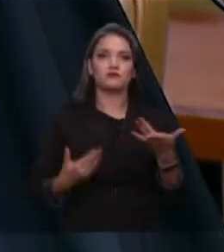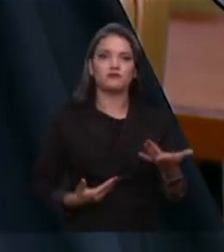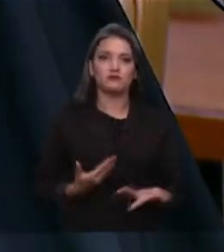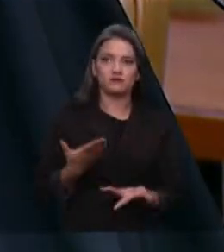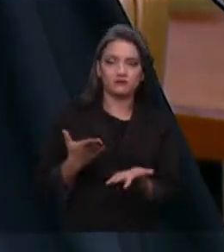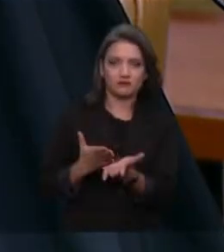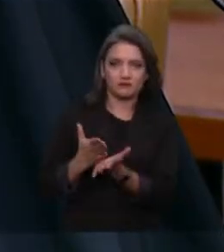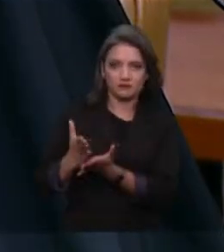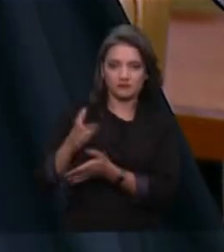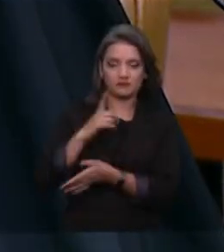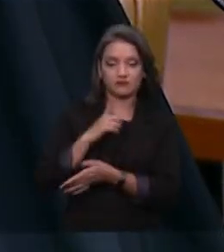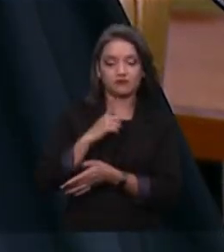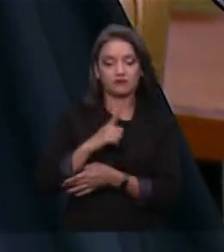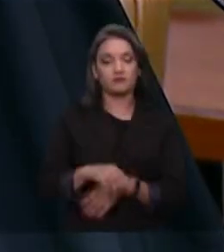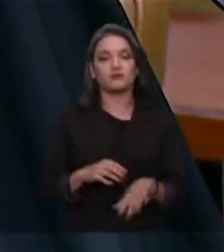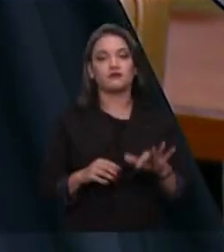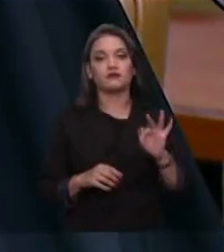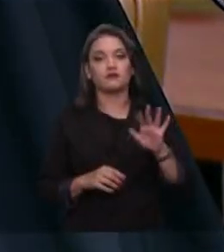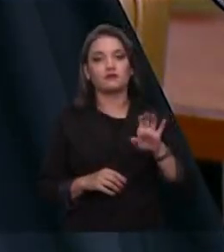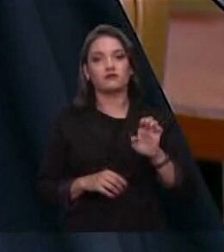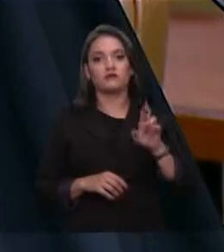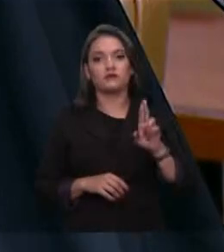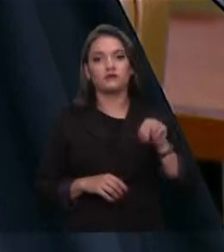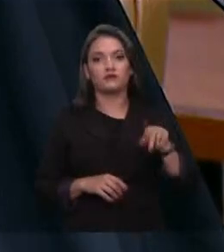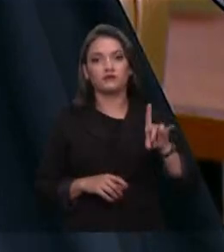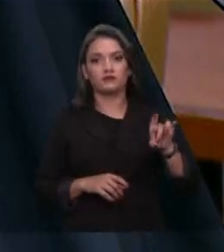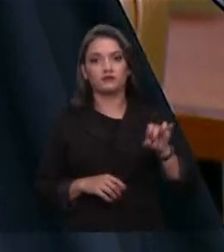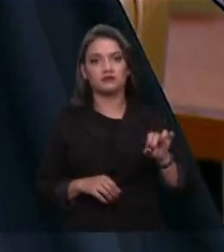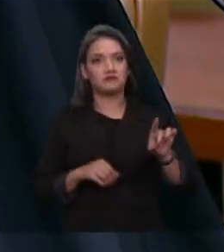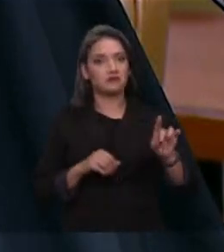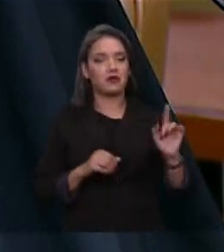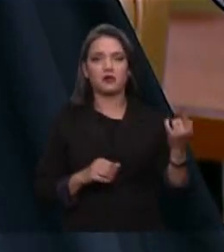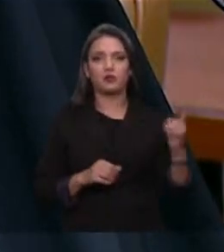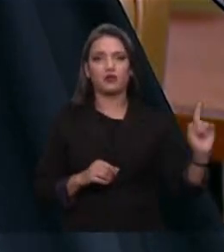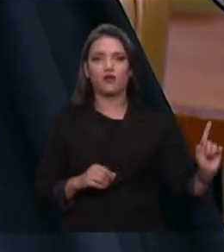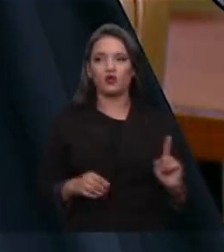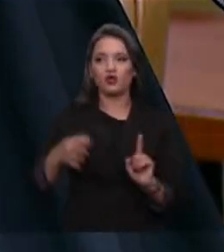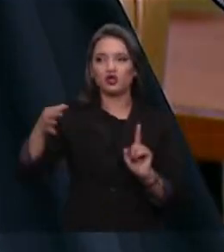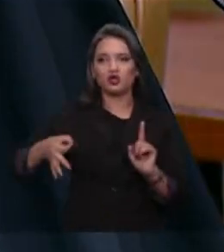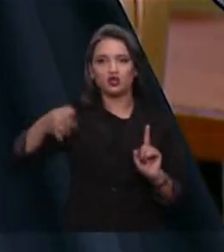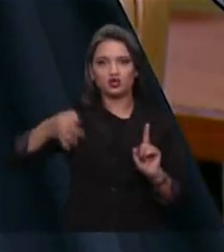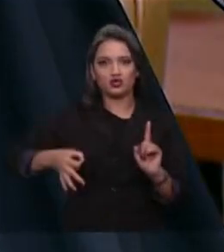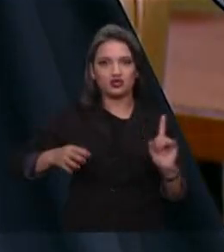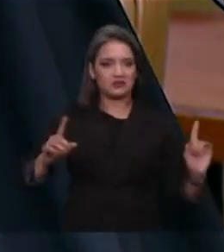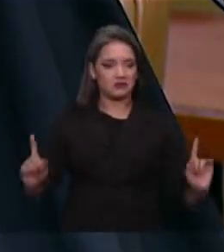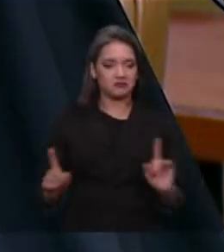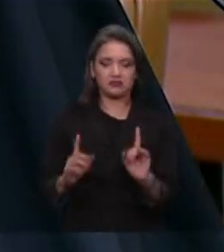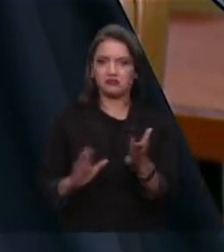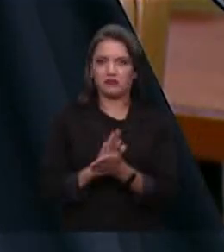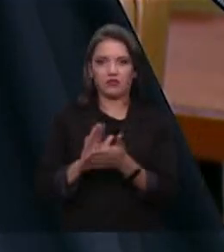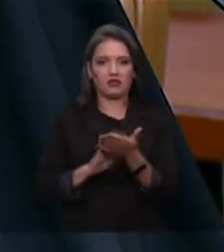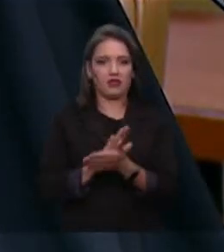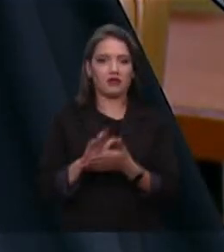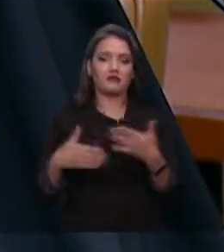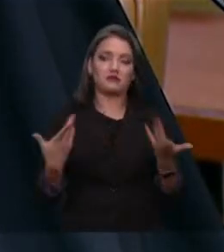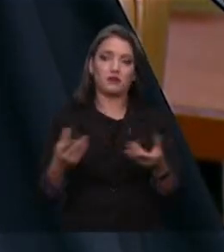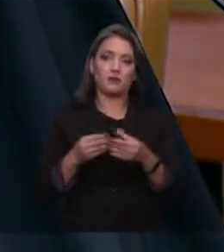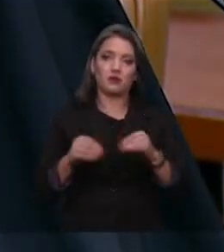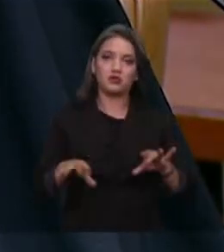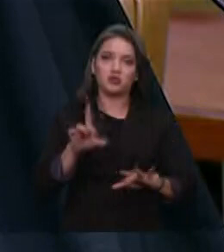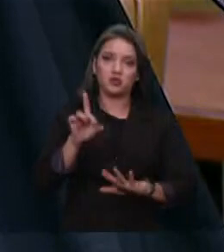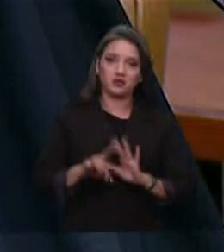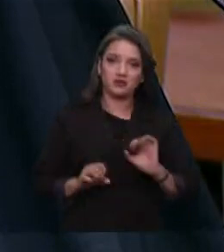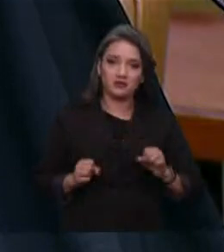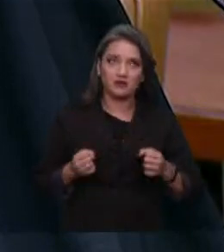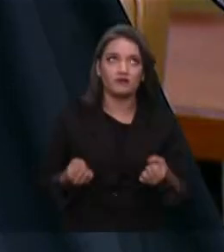o colaborador Fernando Antônio Falcão Soares não chegou sequer a ser ouvido em juízo, o que prejudicou o exercício do direito de defesa garantido aos